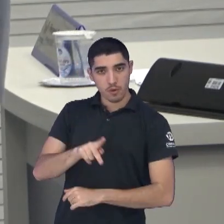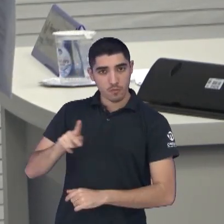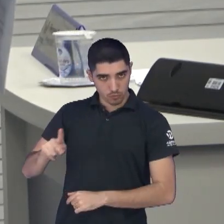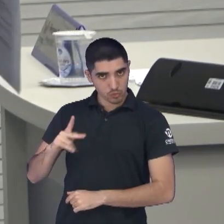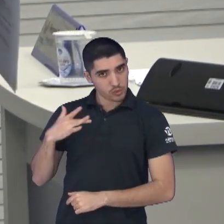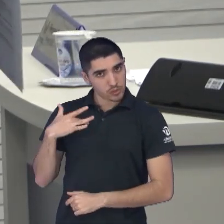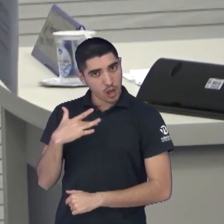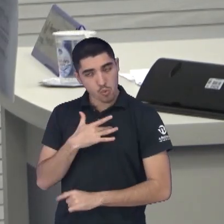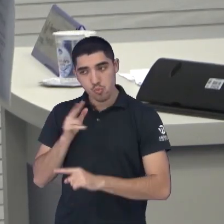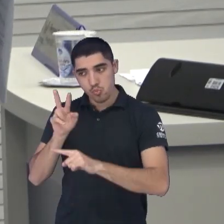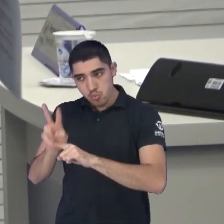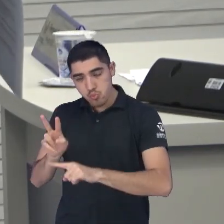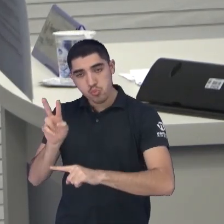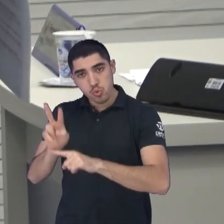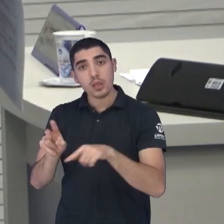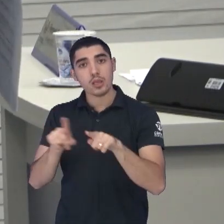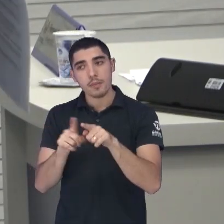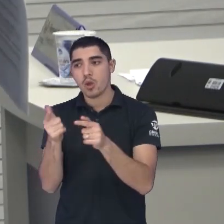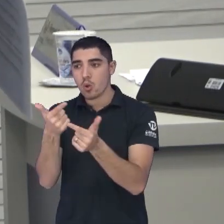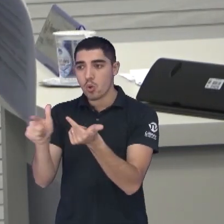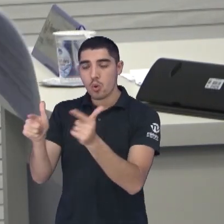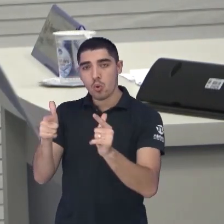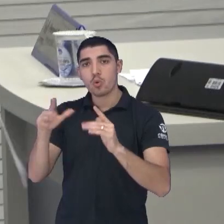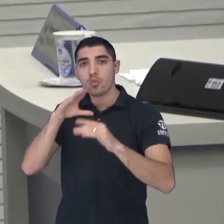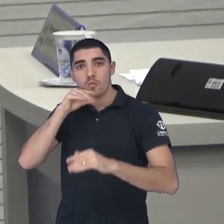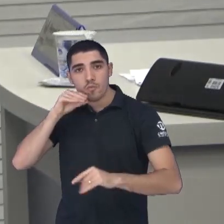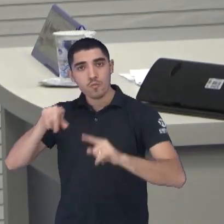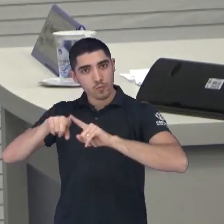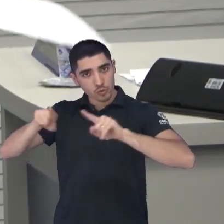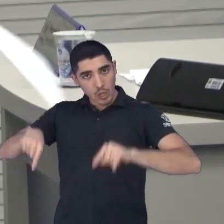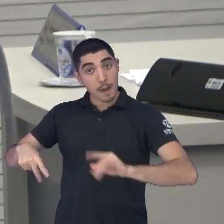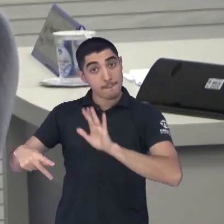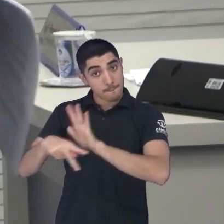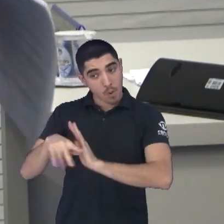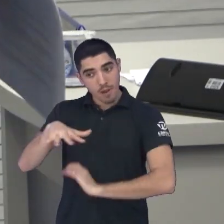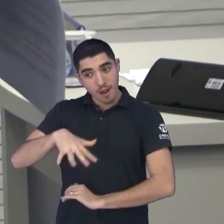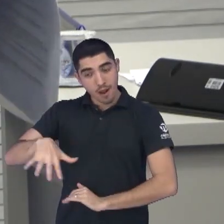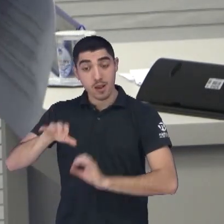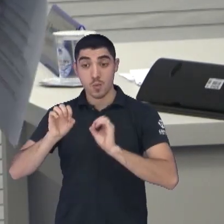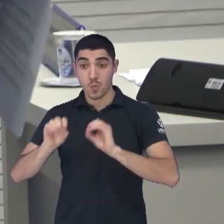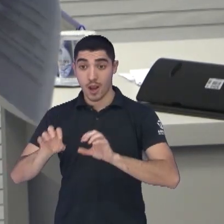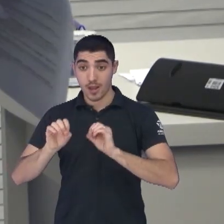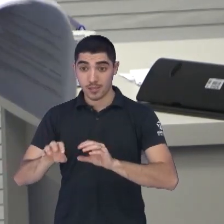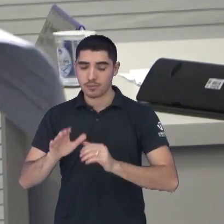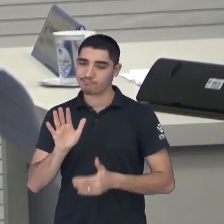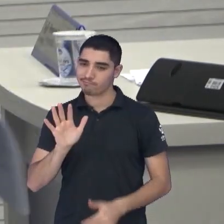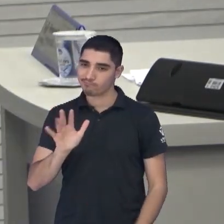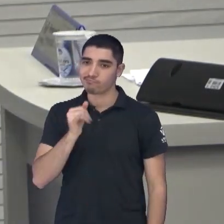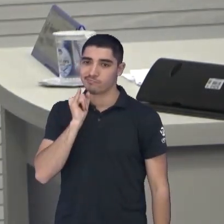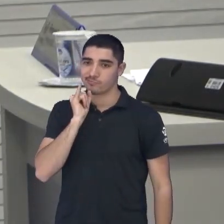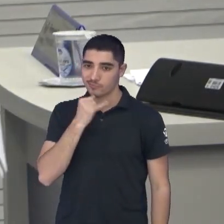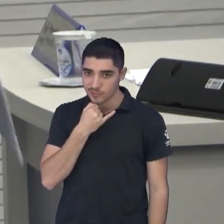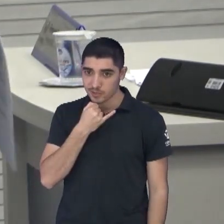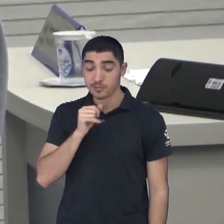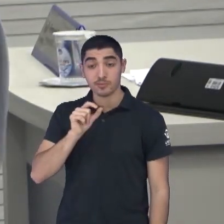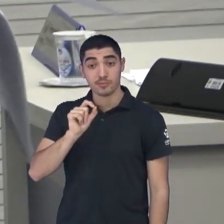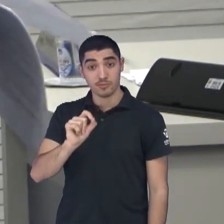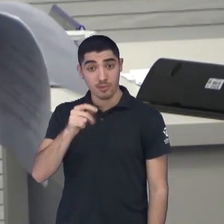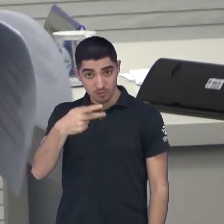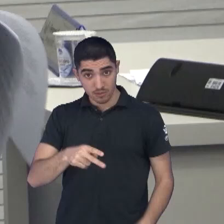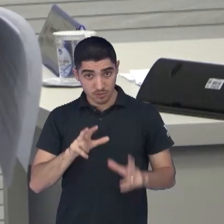os demais servidores da rede municipal da educação. Infelizmente, mais uma vez, essa casa não leva